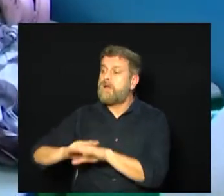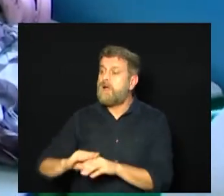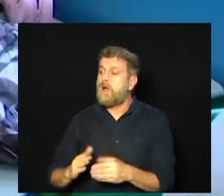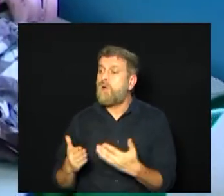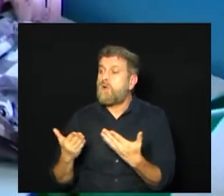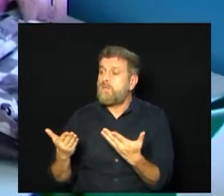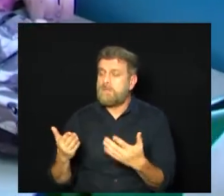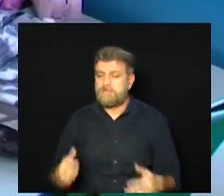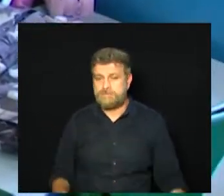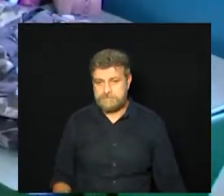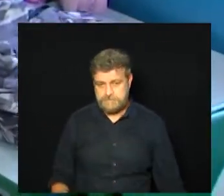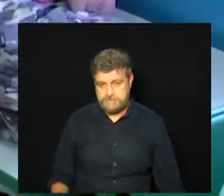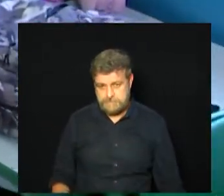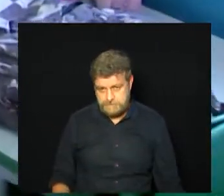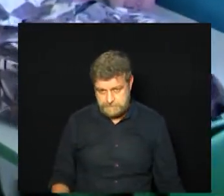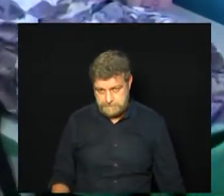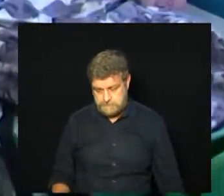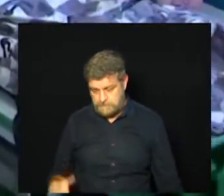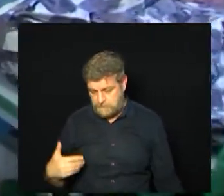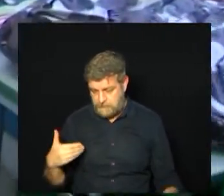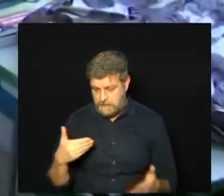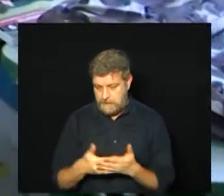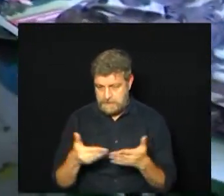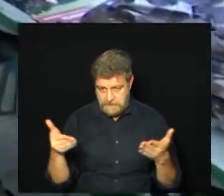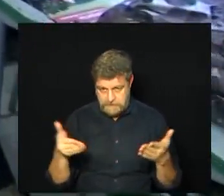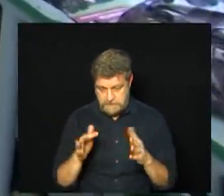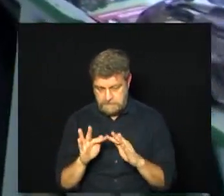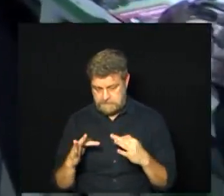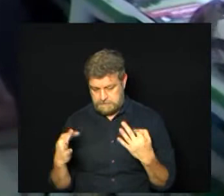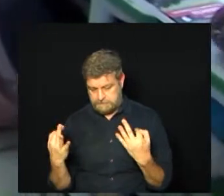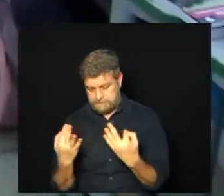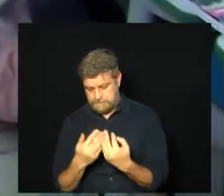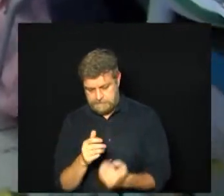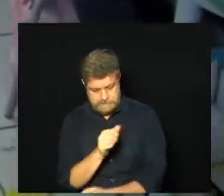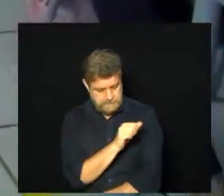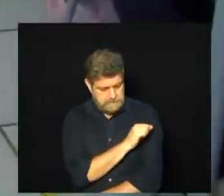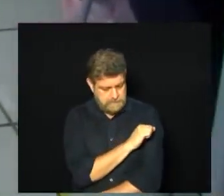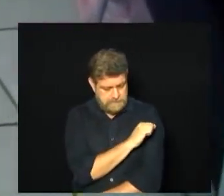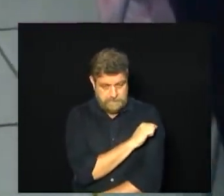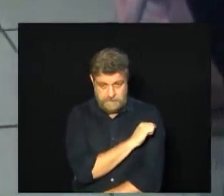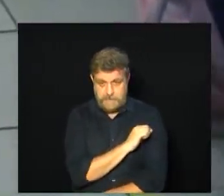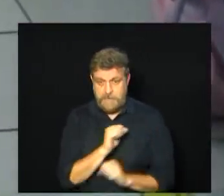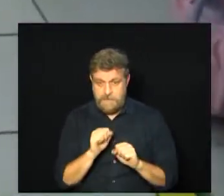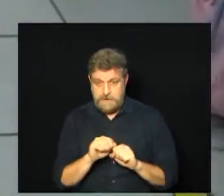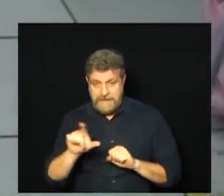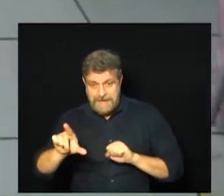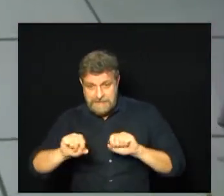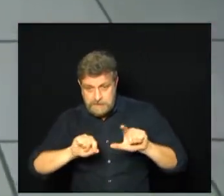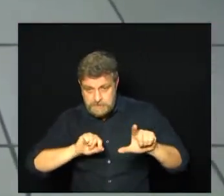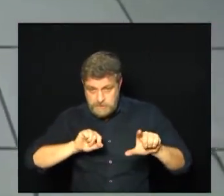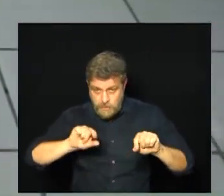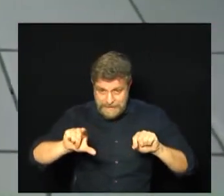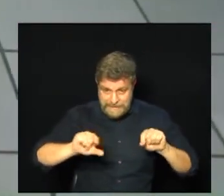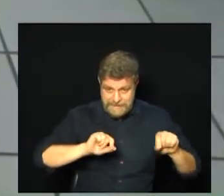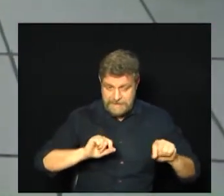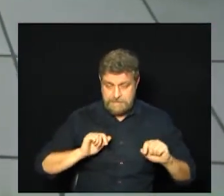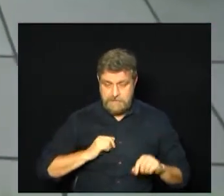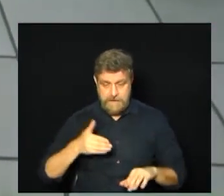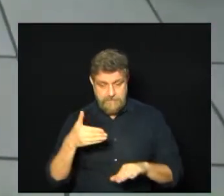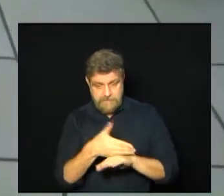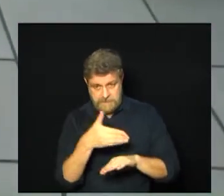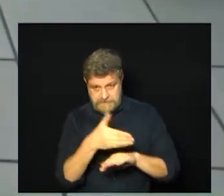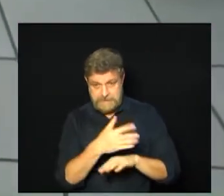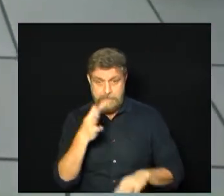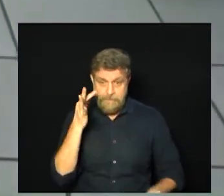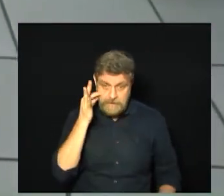agora? Pois é, até agora, as famílias e os alunos maiores, eles tinham opção, eles podiam optar em frequentar as